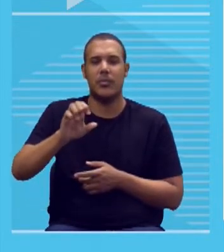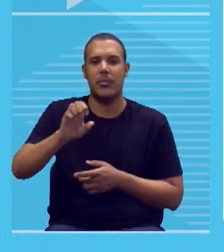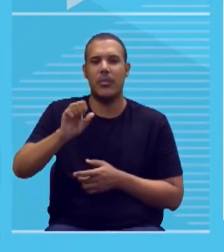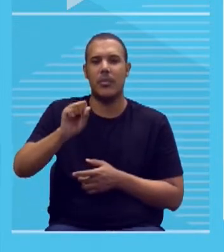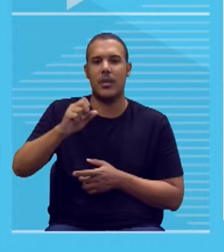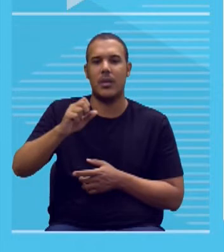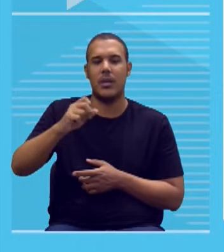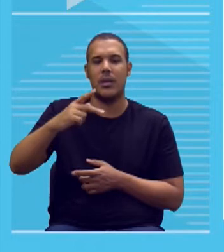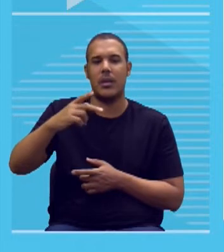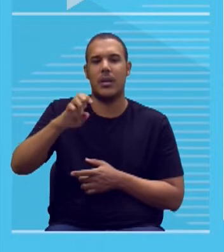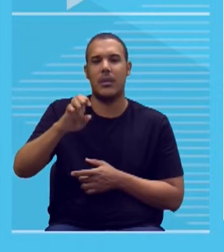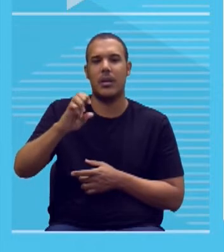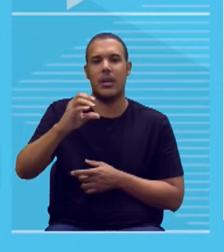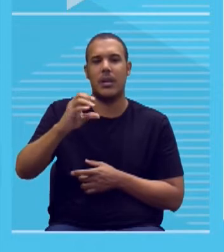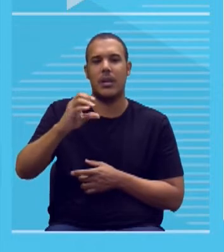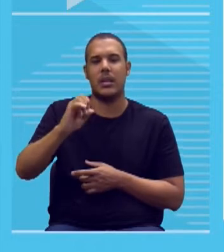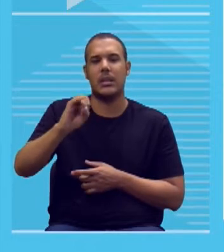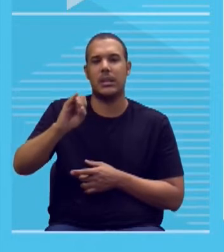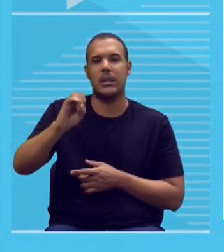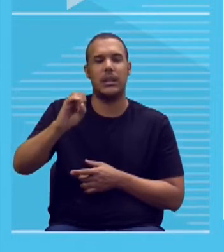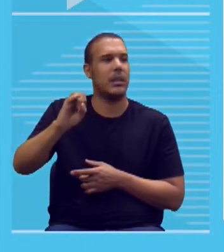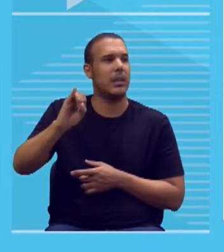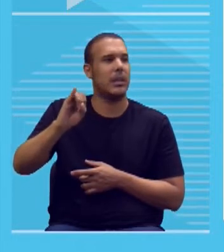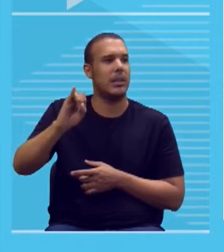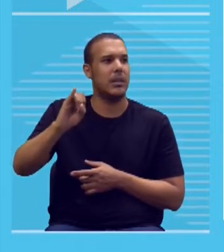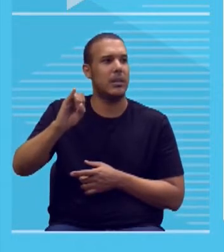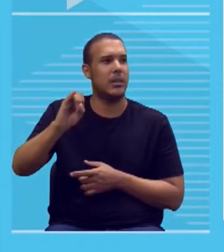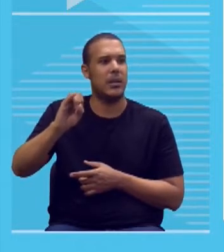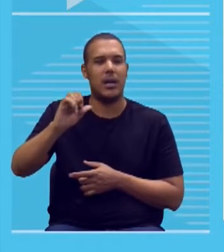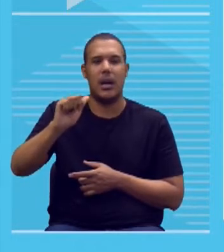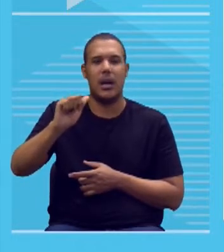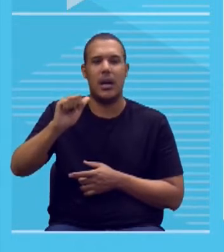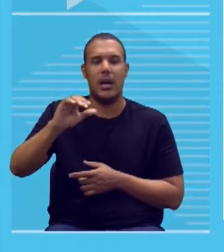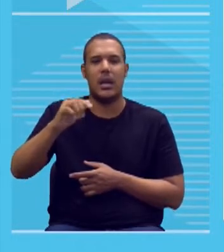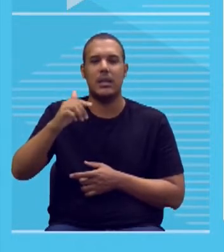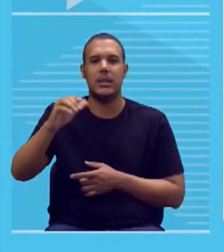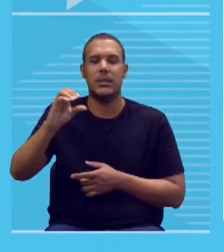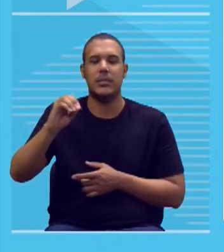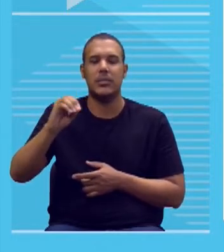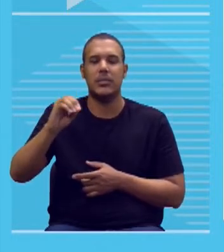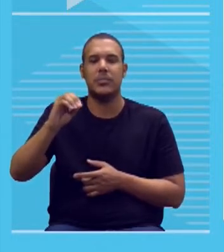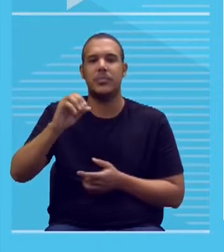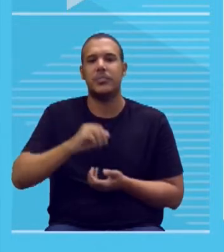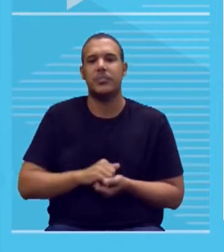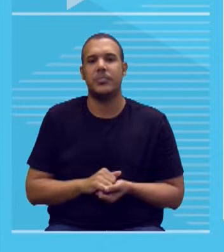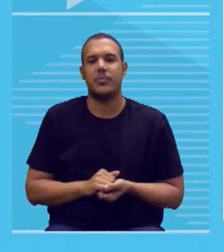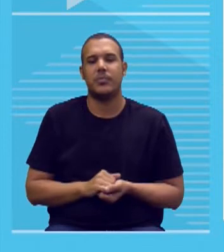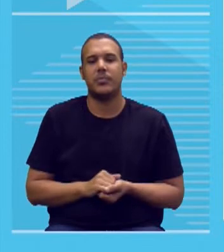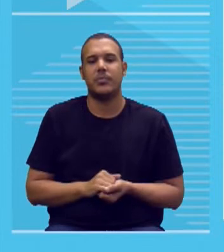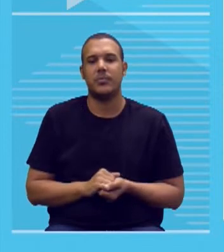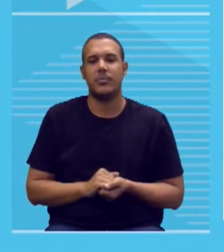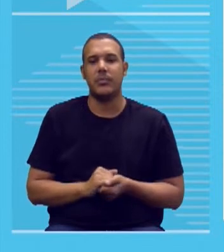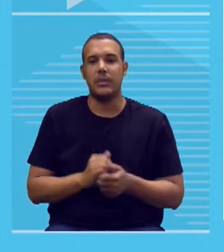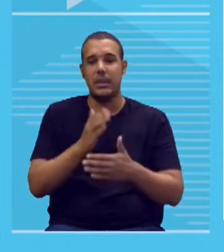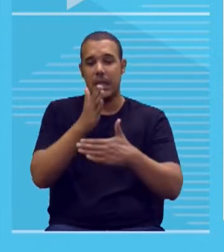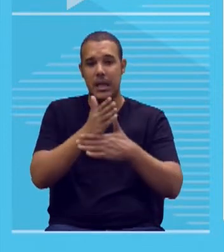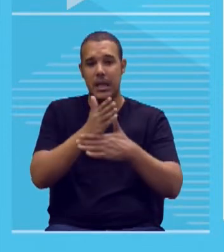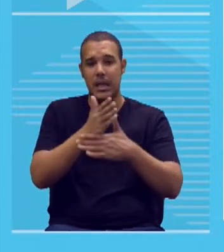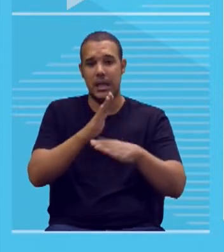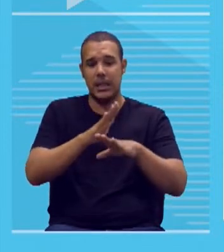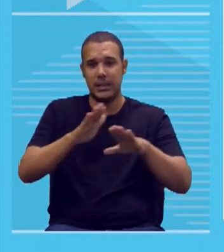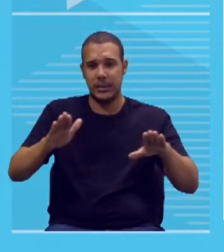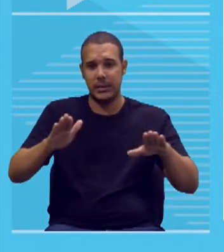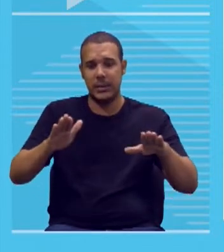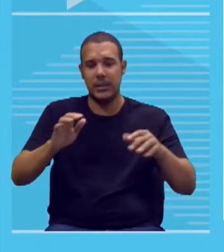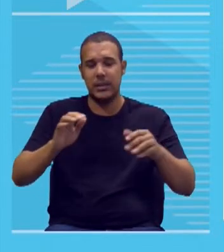Espécie a ação o desaparecido